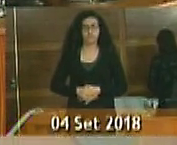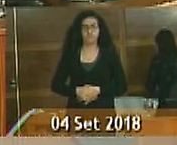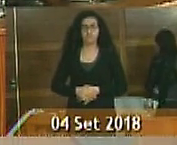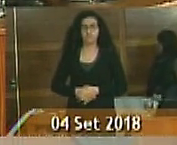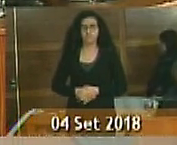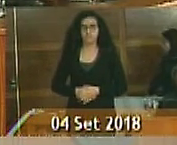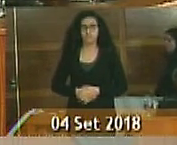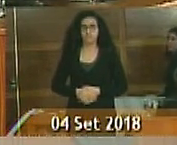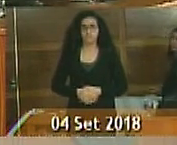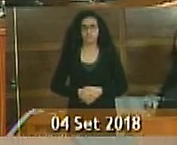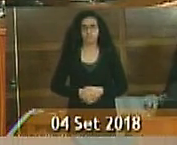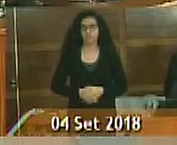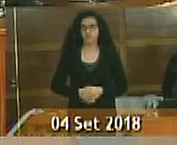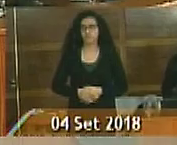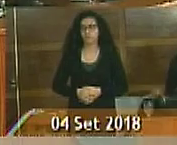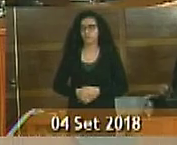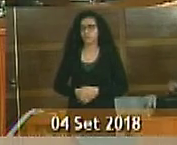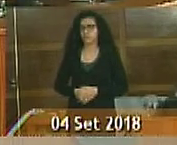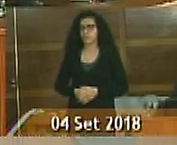aberta.